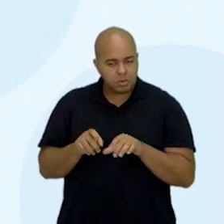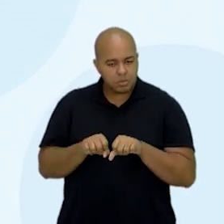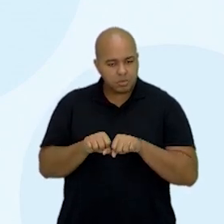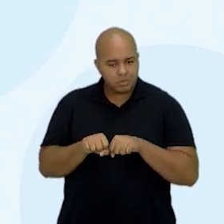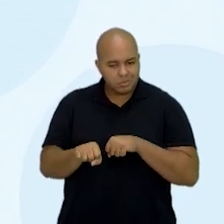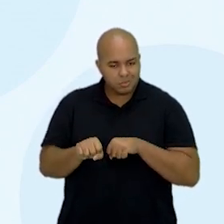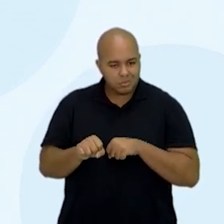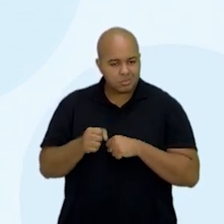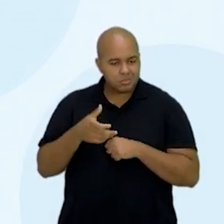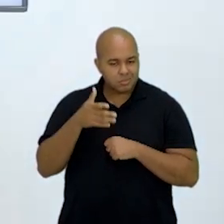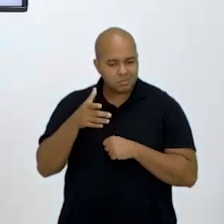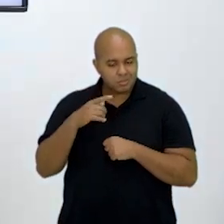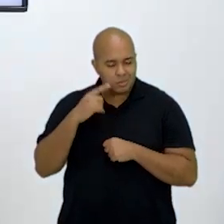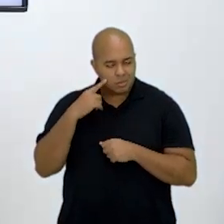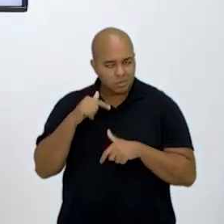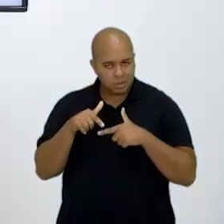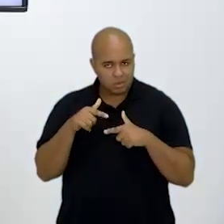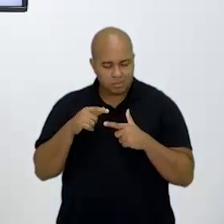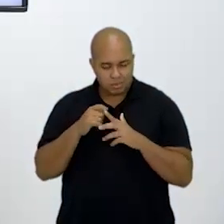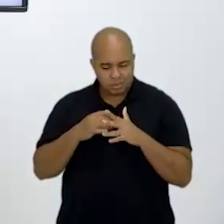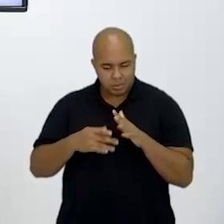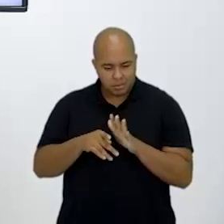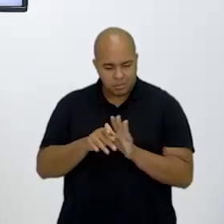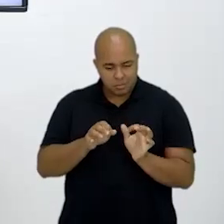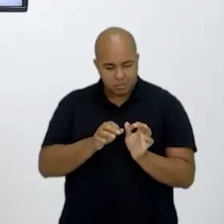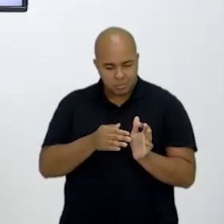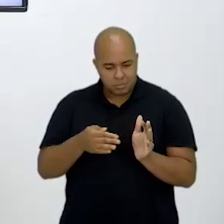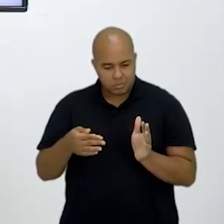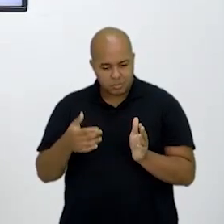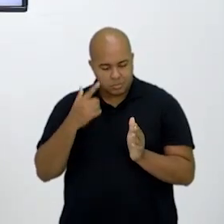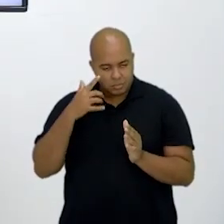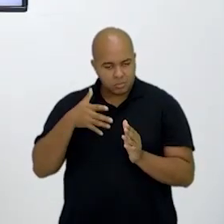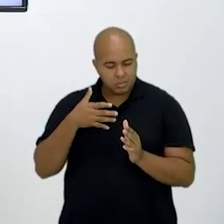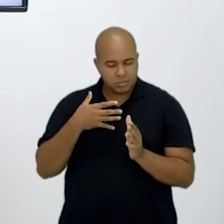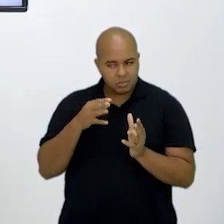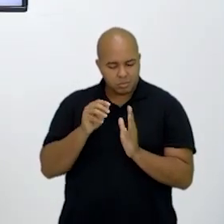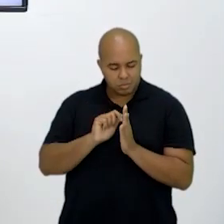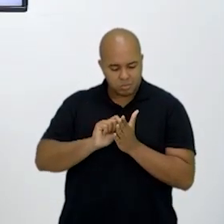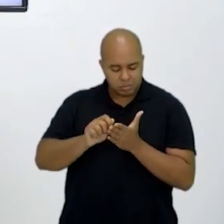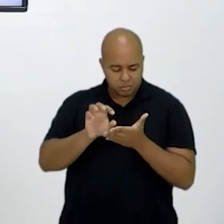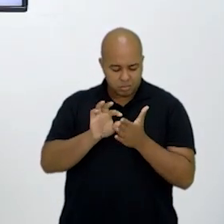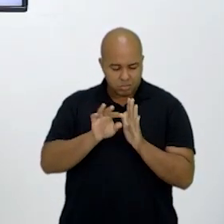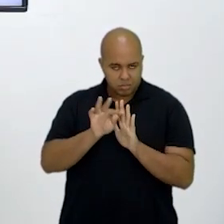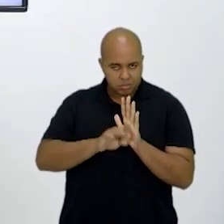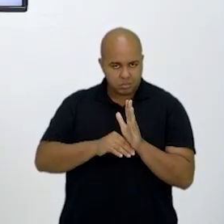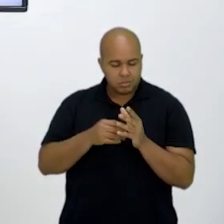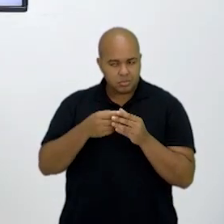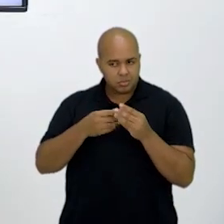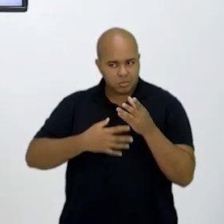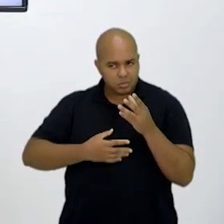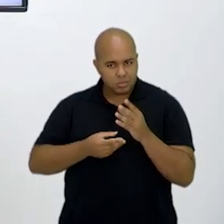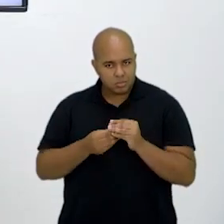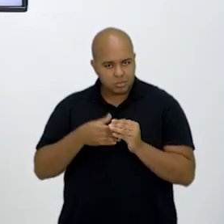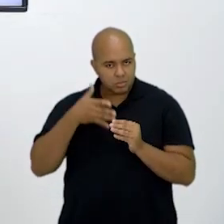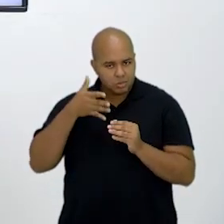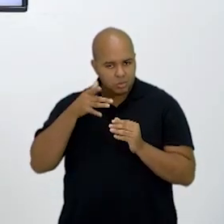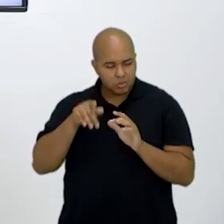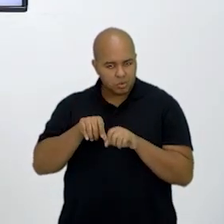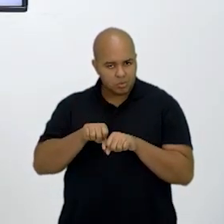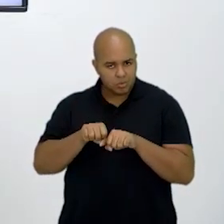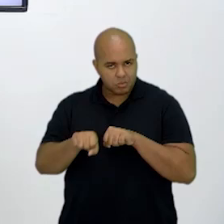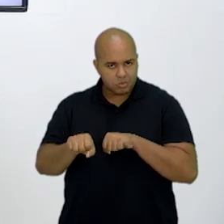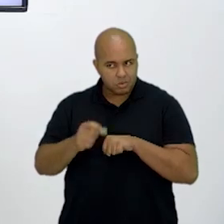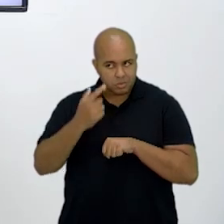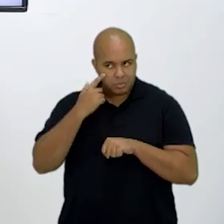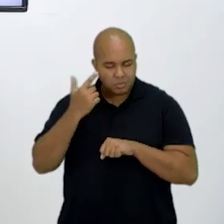Então você tinha aí como trabalho para desenvolver essa semana um rascunhão de um discurso de formatura que foi o que